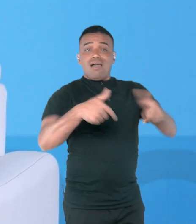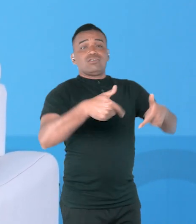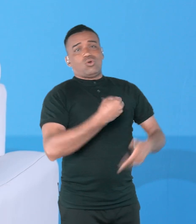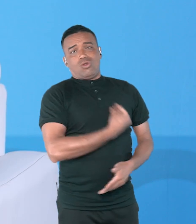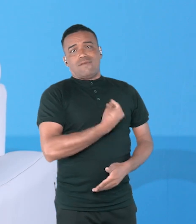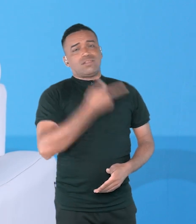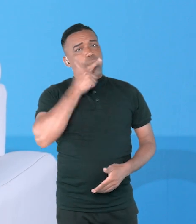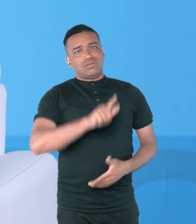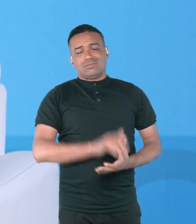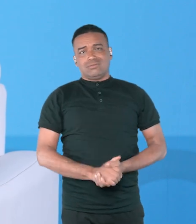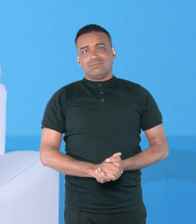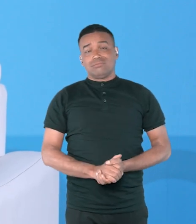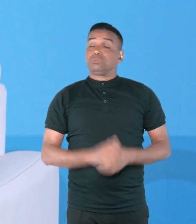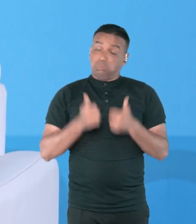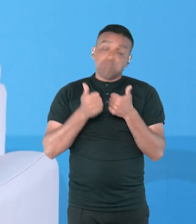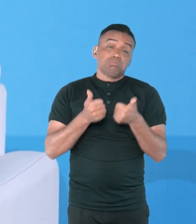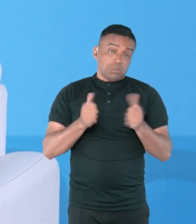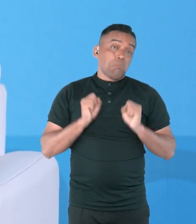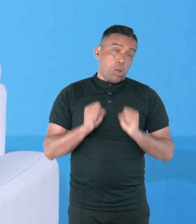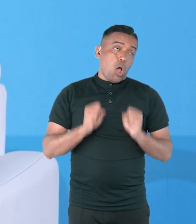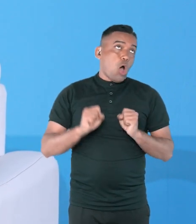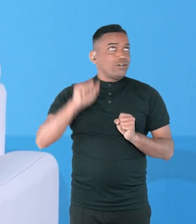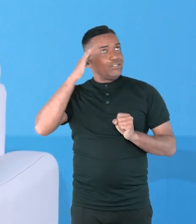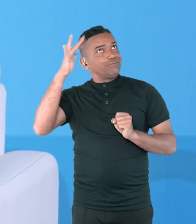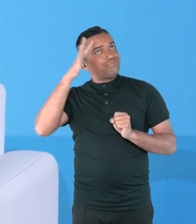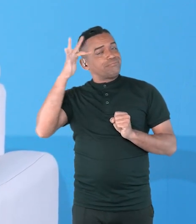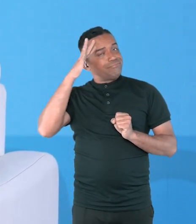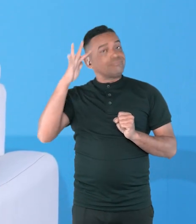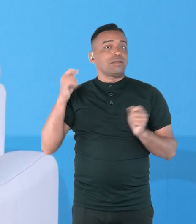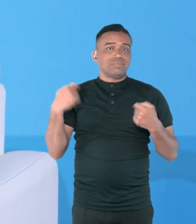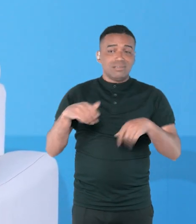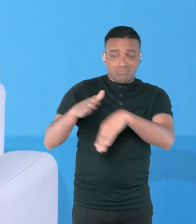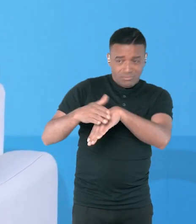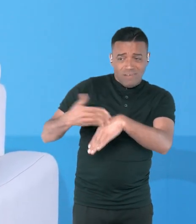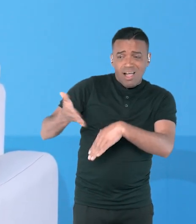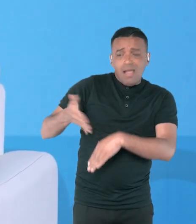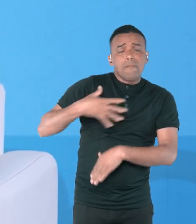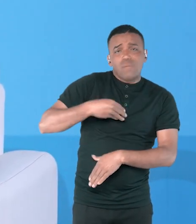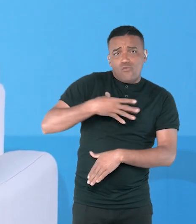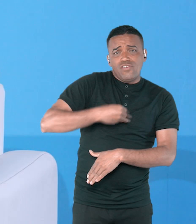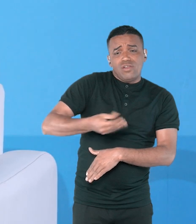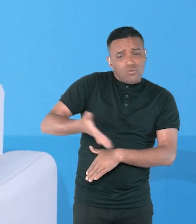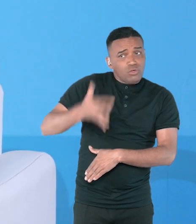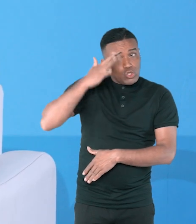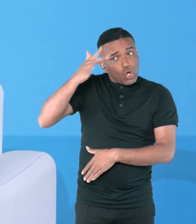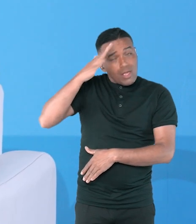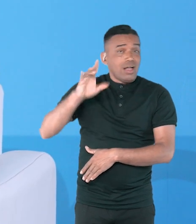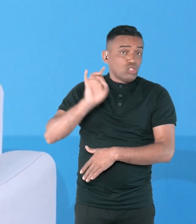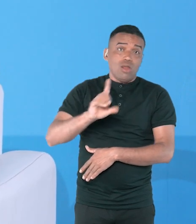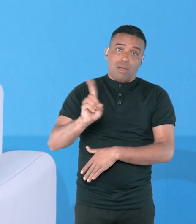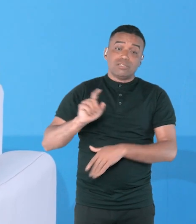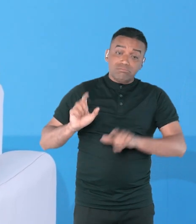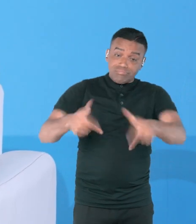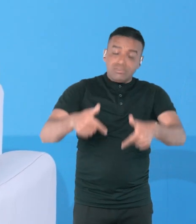da eficácia. Tudo bem, posso ser utópica e, claro, vamos aí, tem que fazer, meu filho. Eu falo para os meus filhos, não dá mais só para